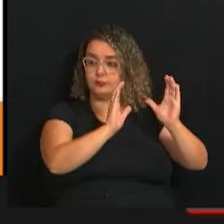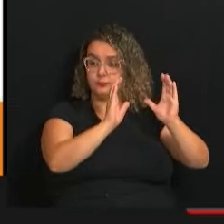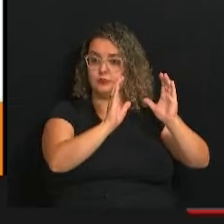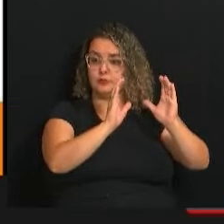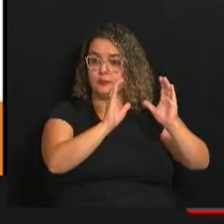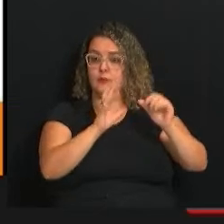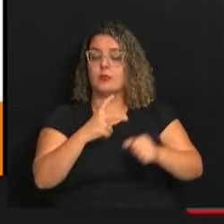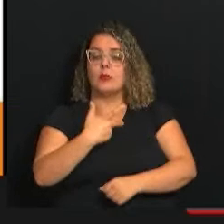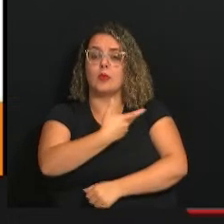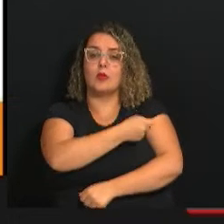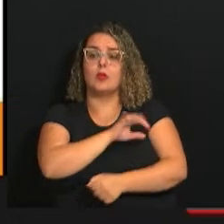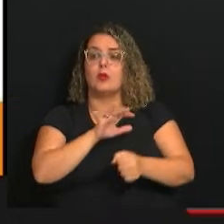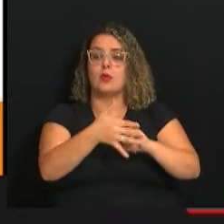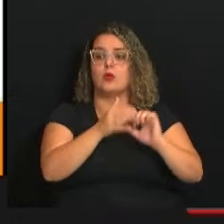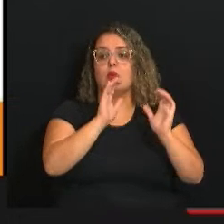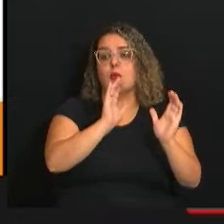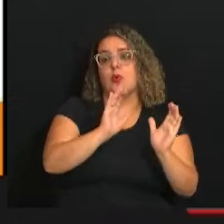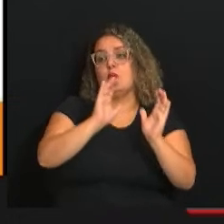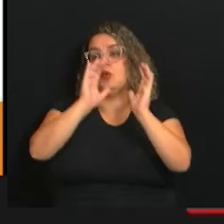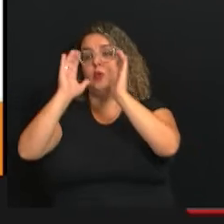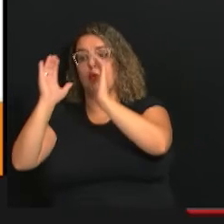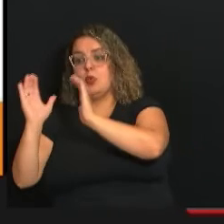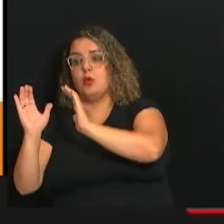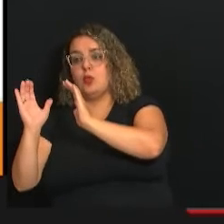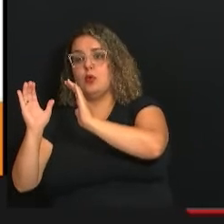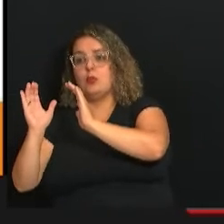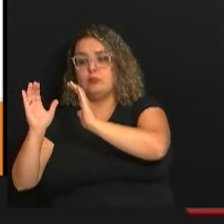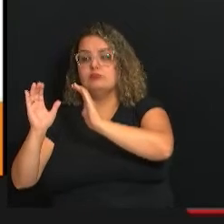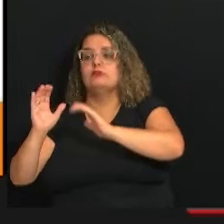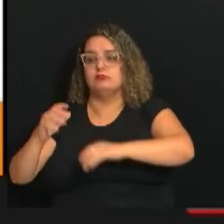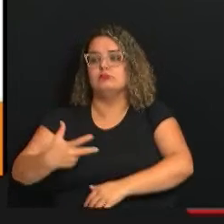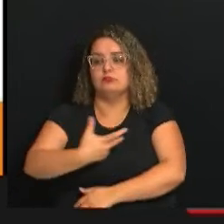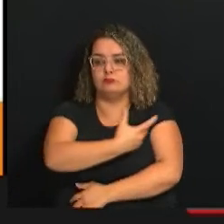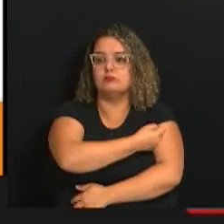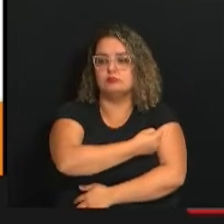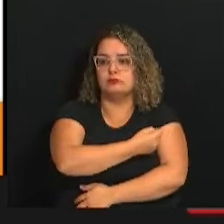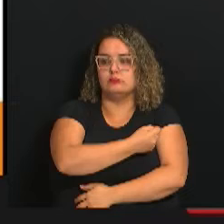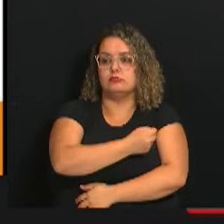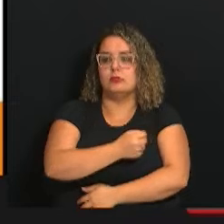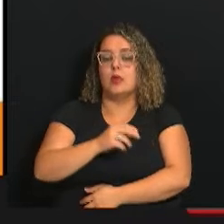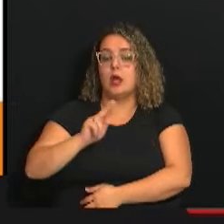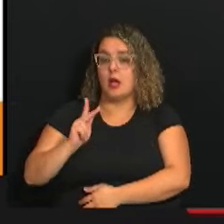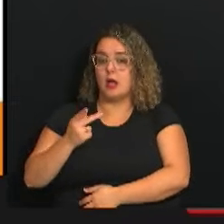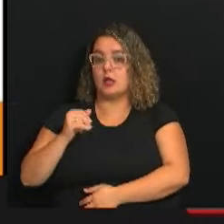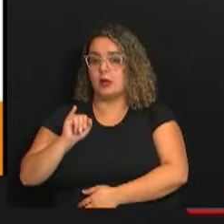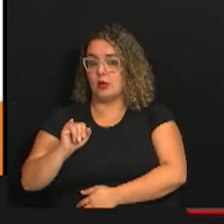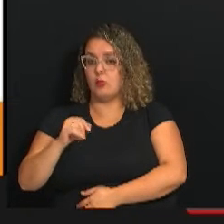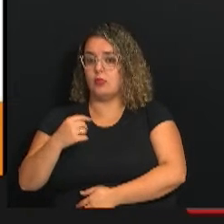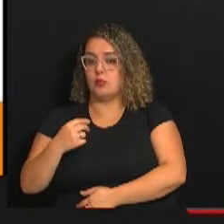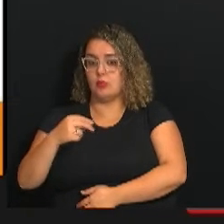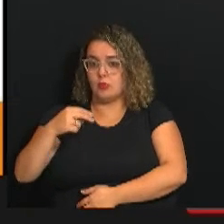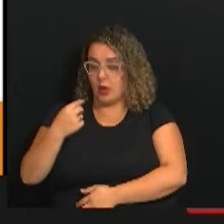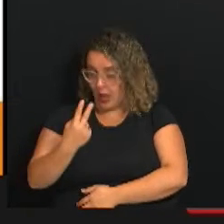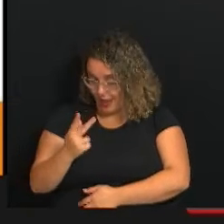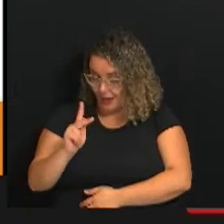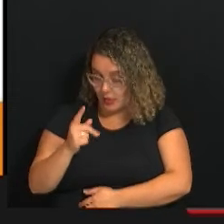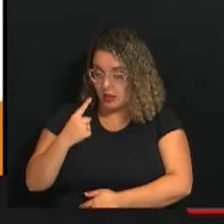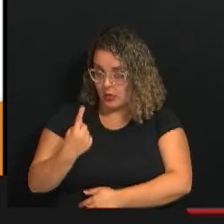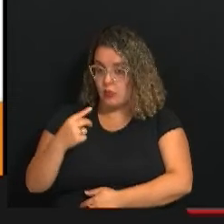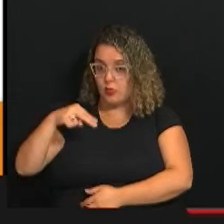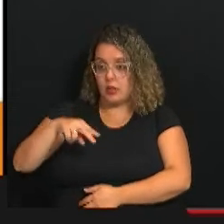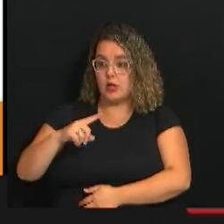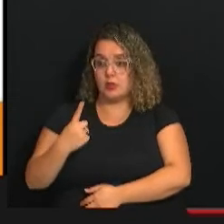significa 70,09% de ocupação. Nós temos aqui na cidade 32 leitos de UTI infantil disponíveis